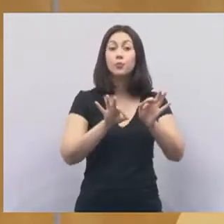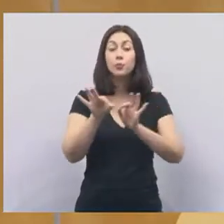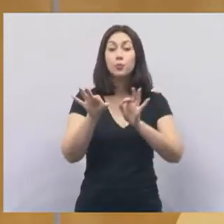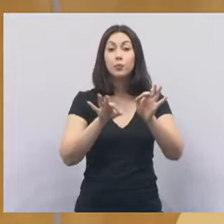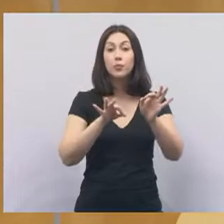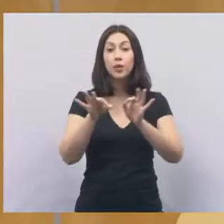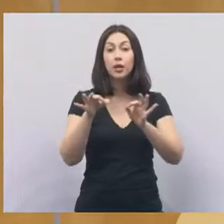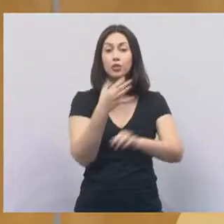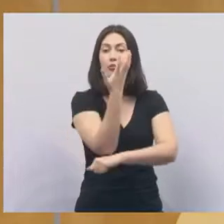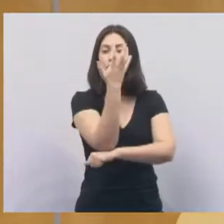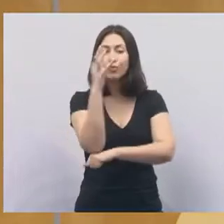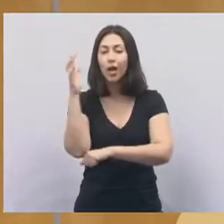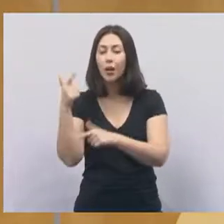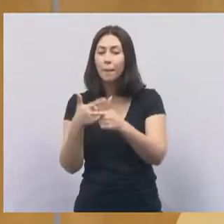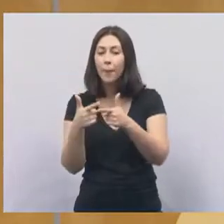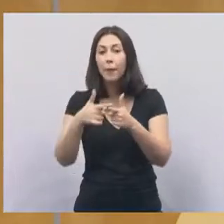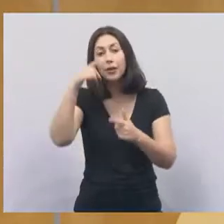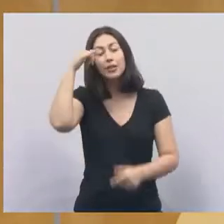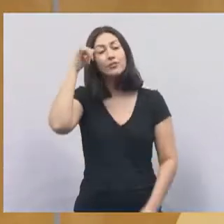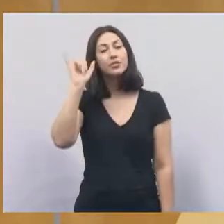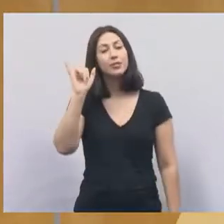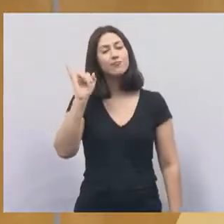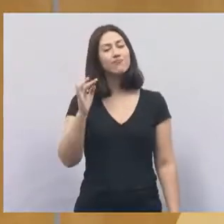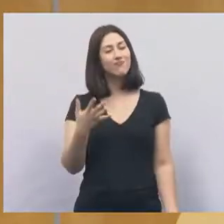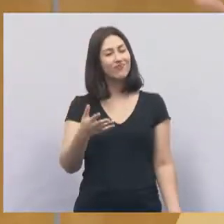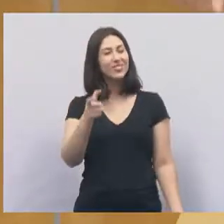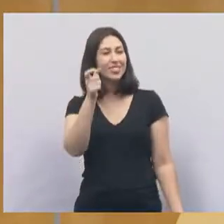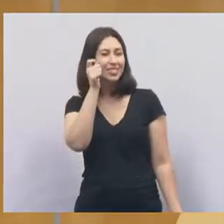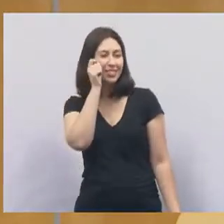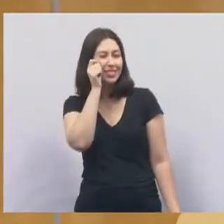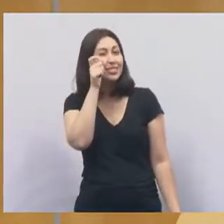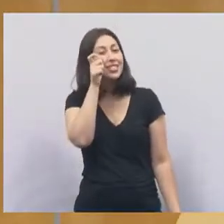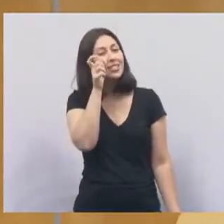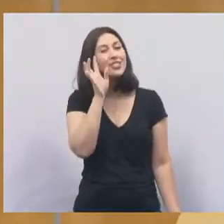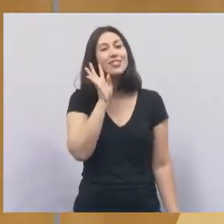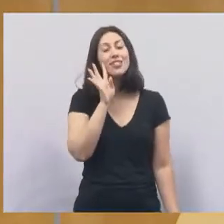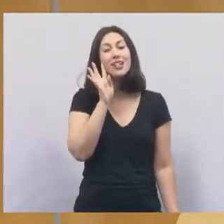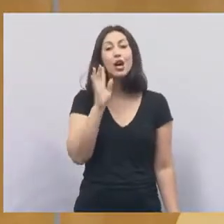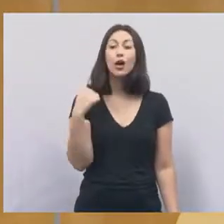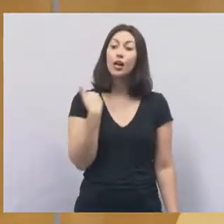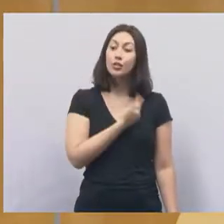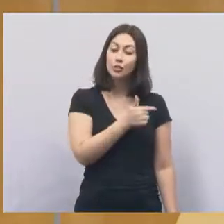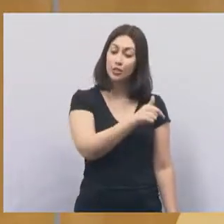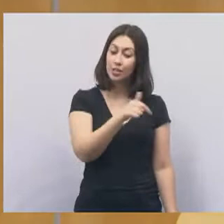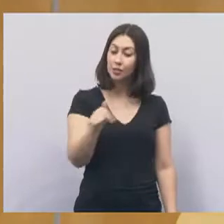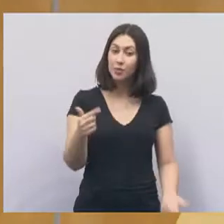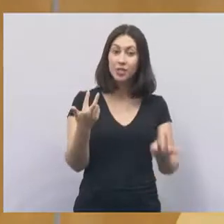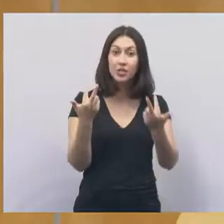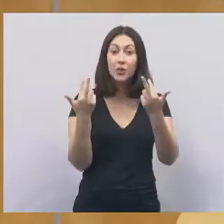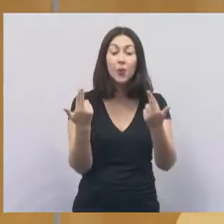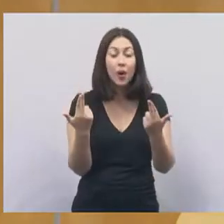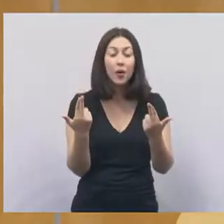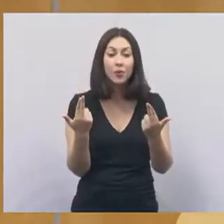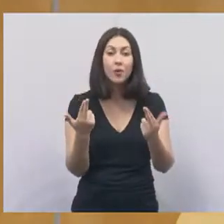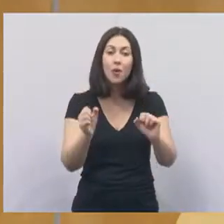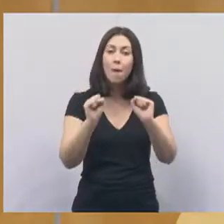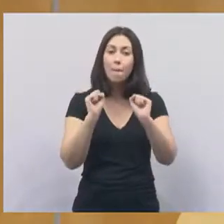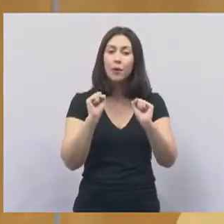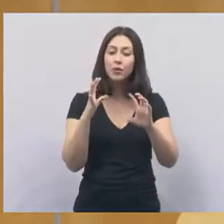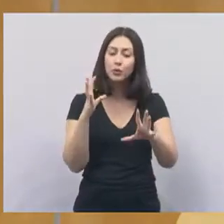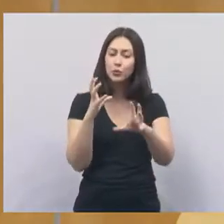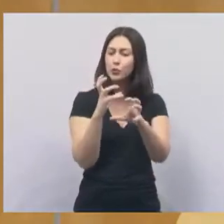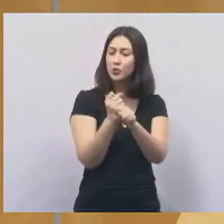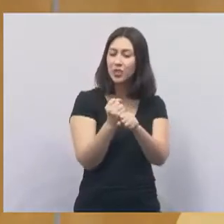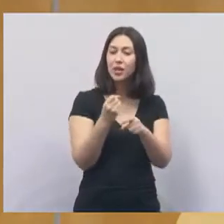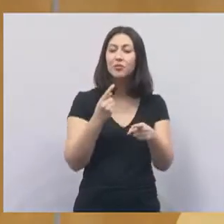prevenção desastre naturais eu acho que seria bem interessante a gente na mesma semana Vereador Abner poder fazer tudo